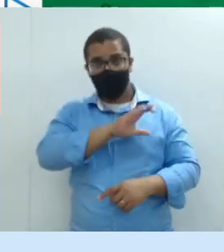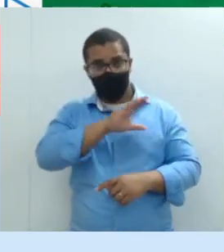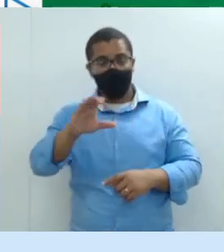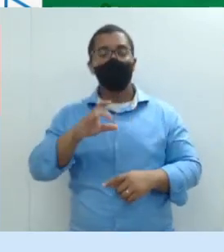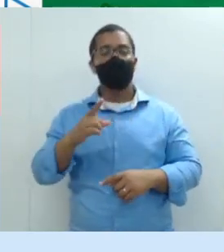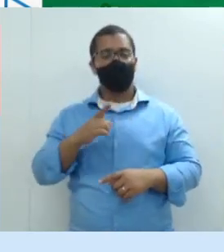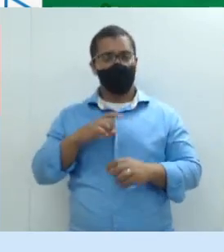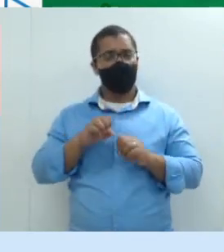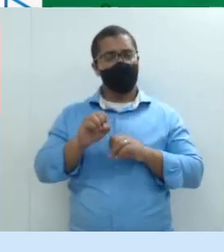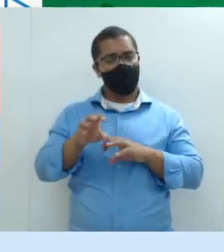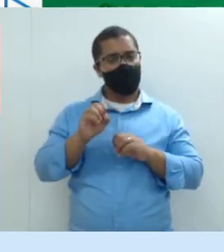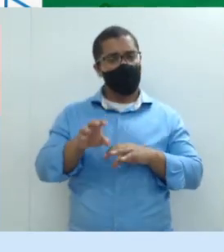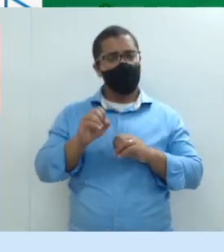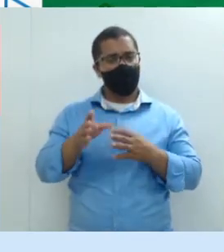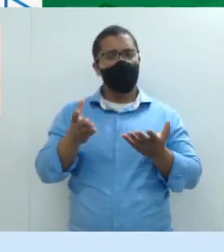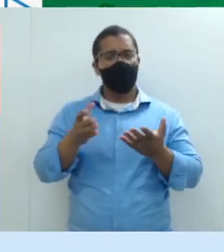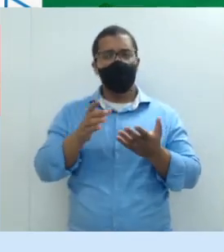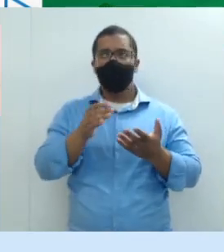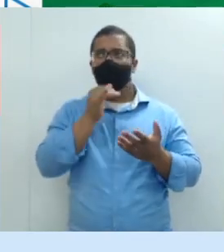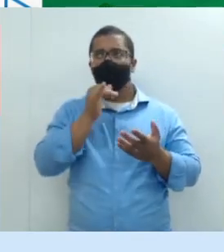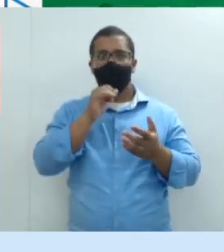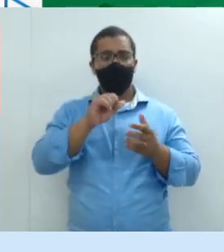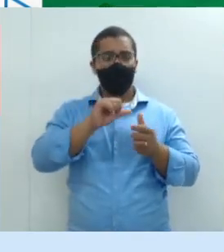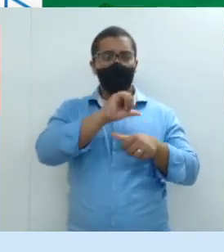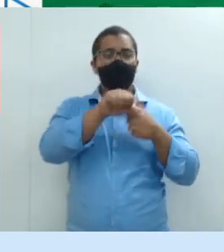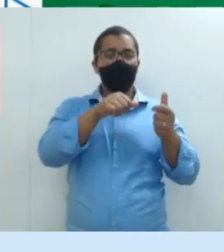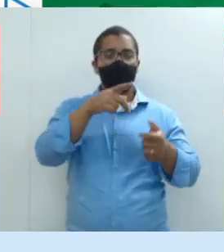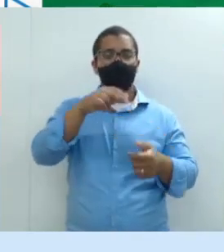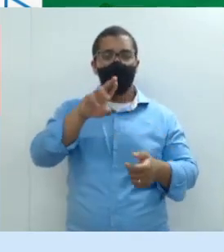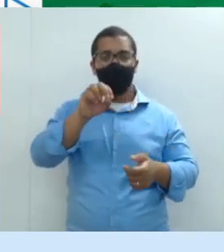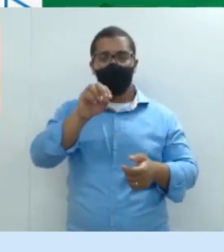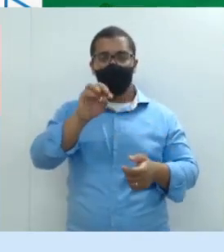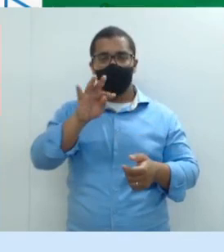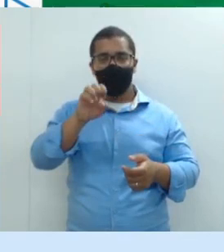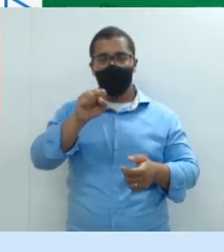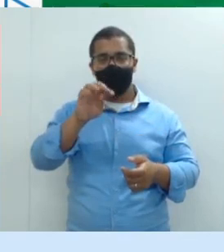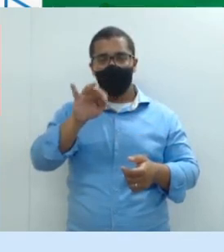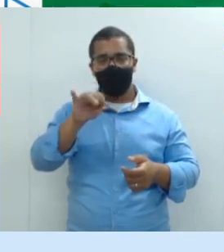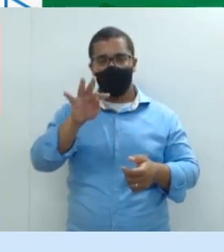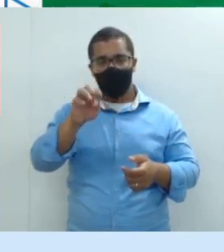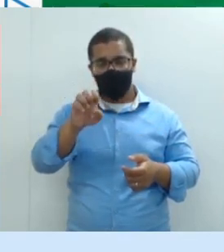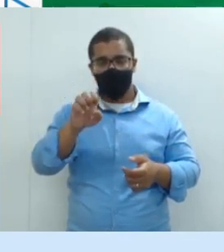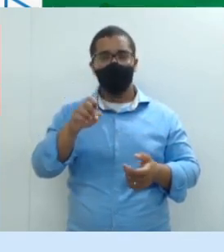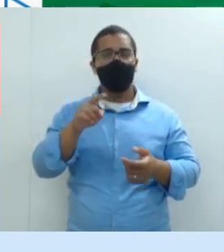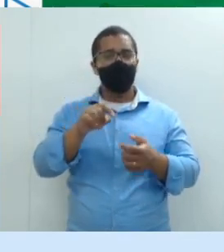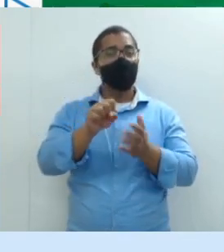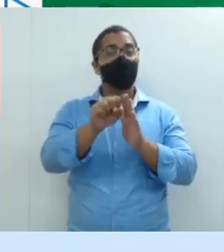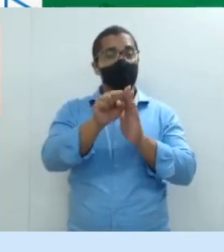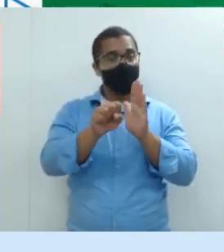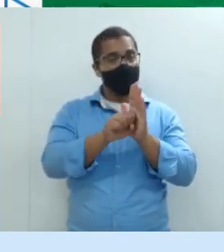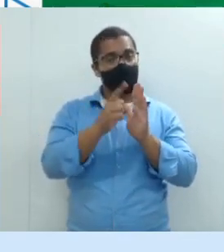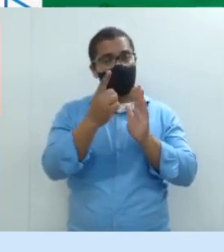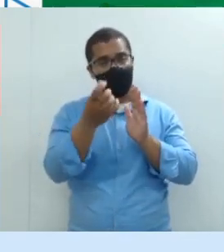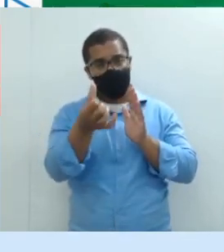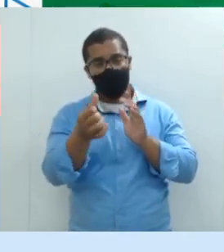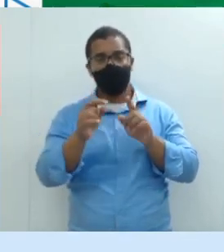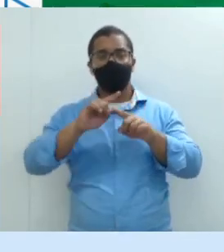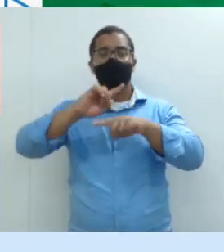dando motivos até para reforma protestante, né? Você vai perceber no século XVI e todos os